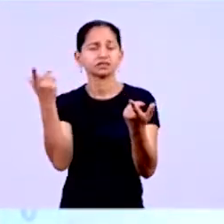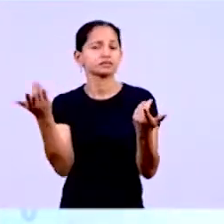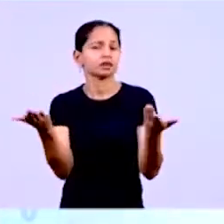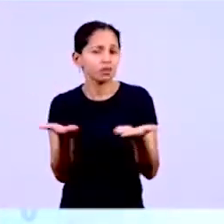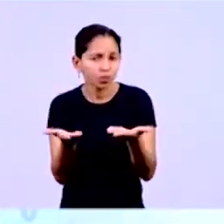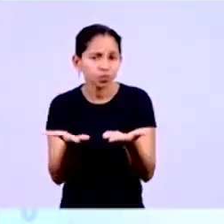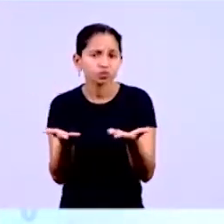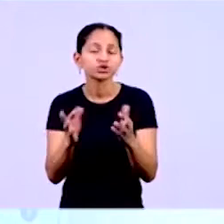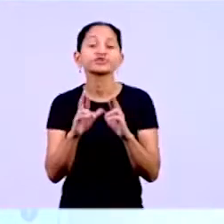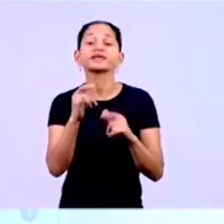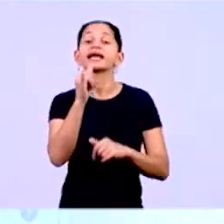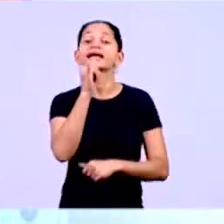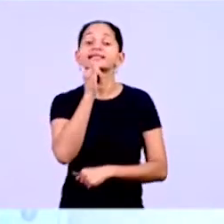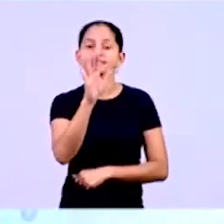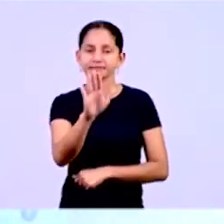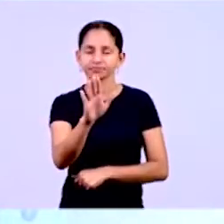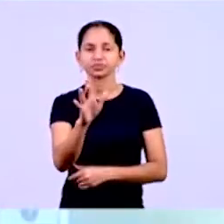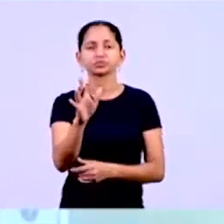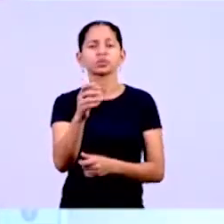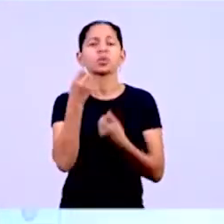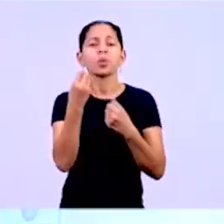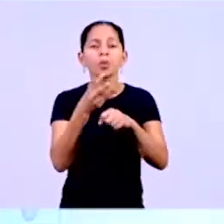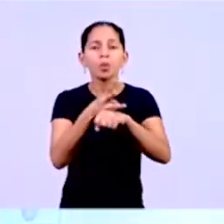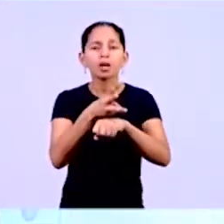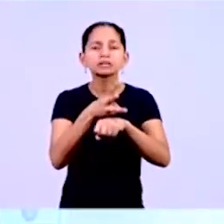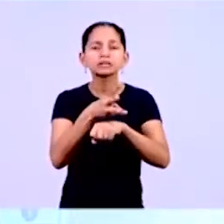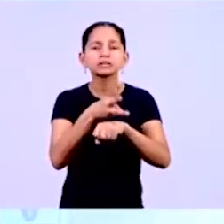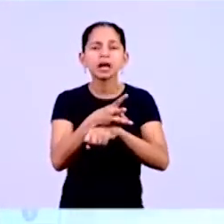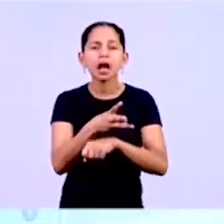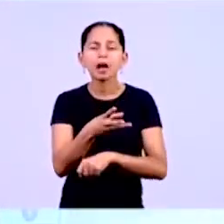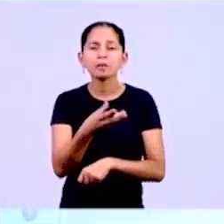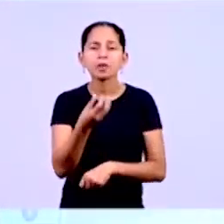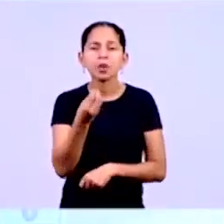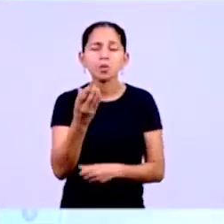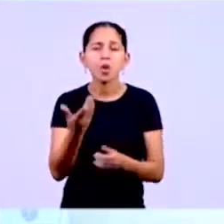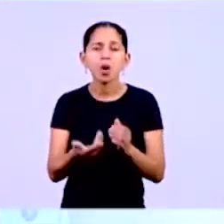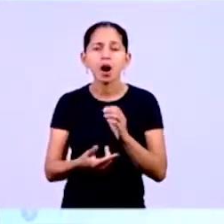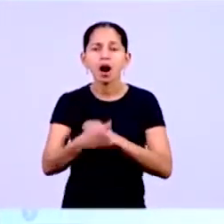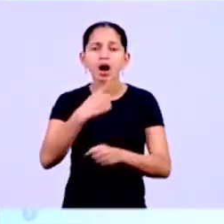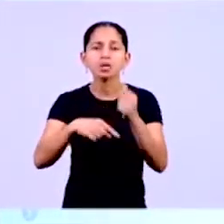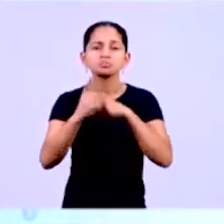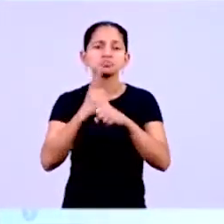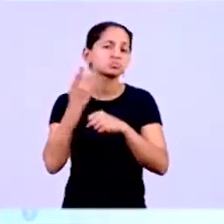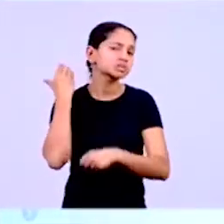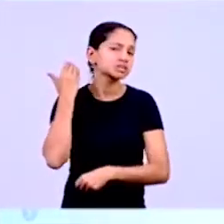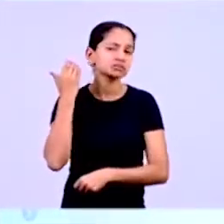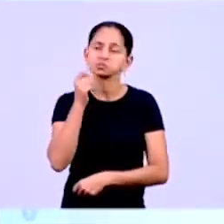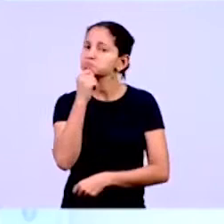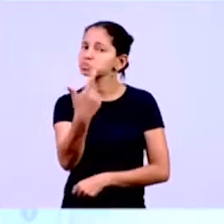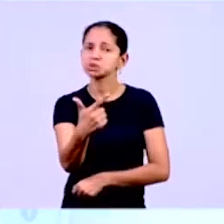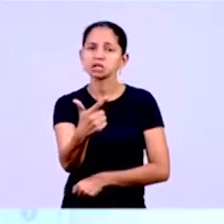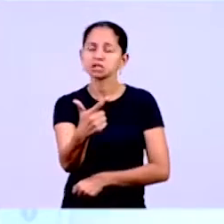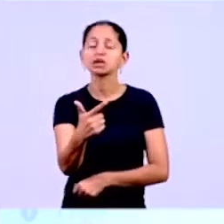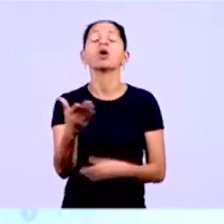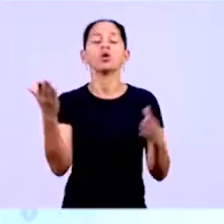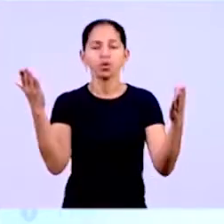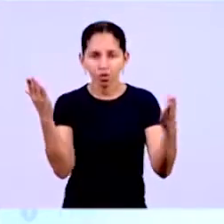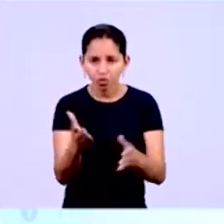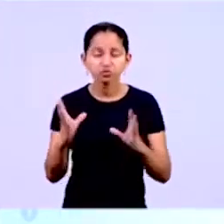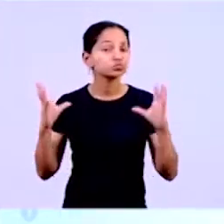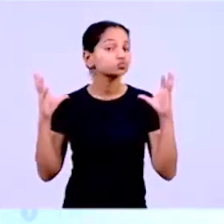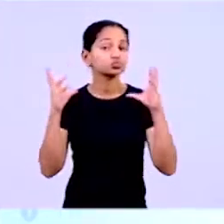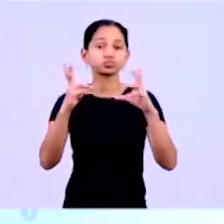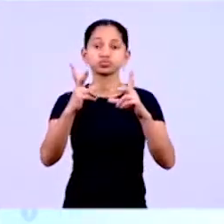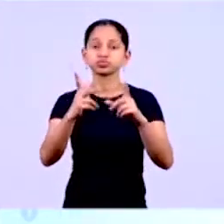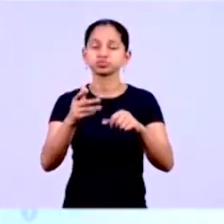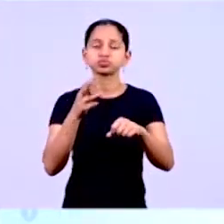totalmente diferente. Vamos dar um exemplo do WhatsApp, né? Até o ano passado ninguém conhecia o que era o WhatsApp, hoje todo mundo usa, né? O que